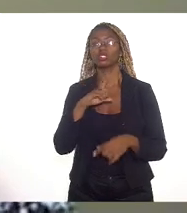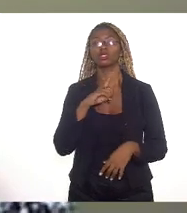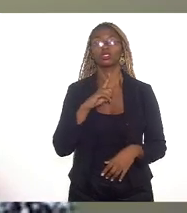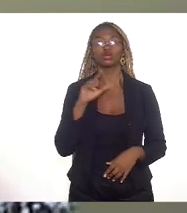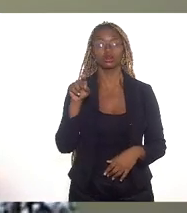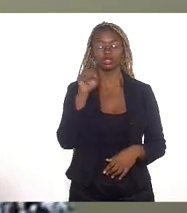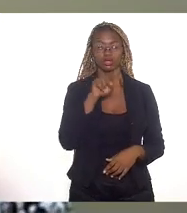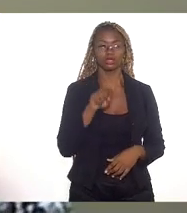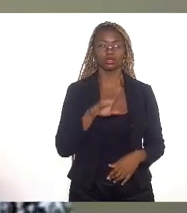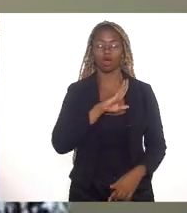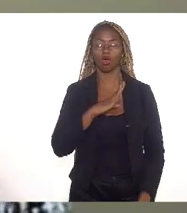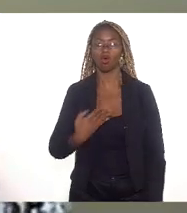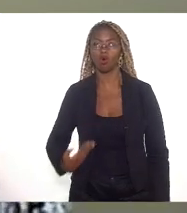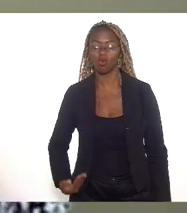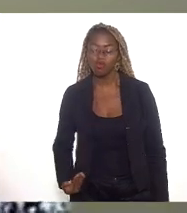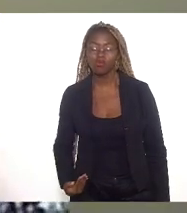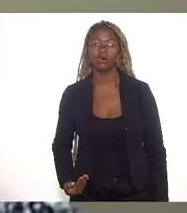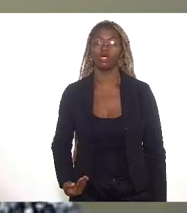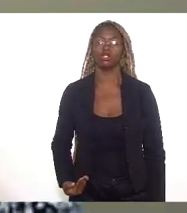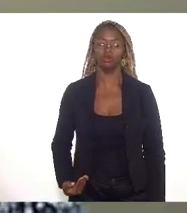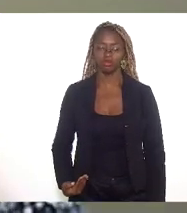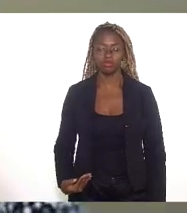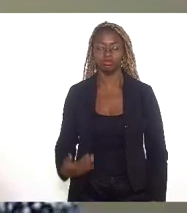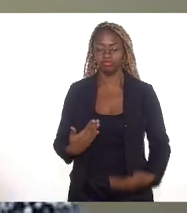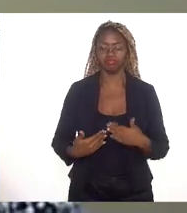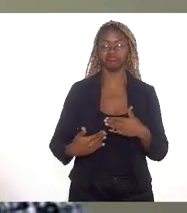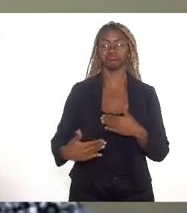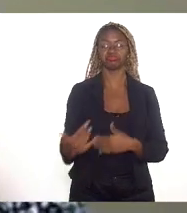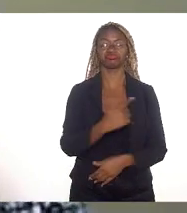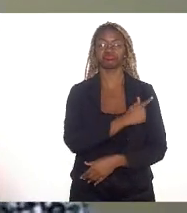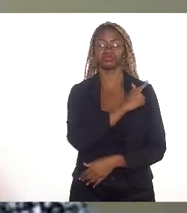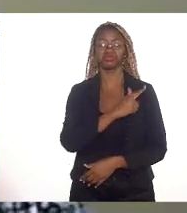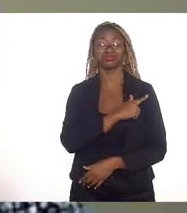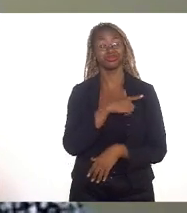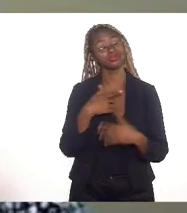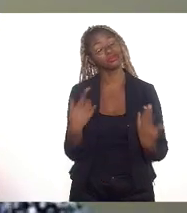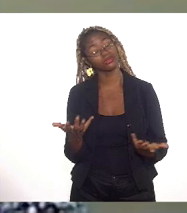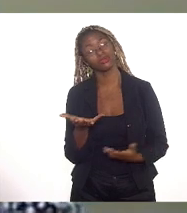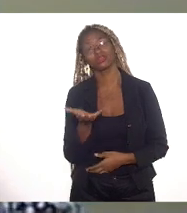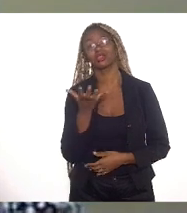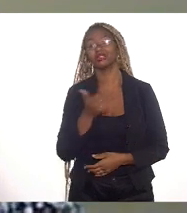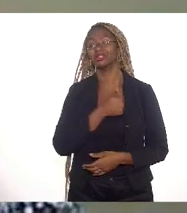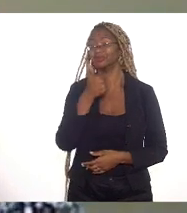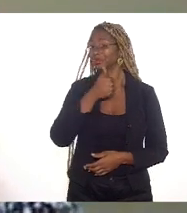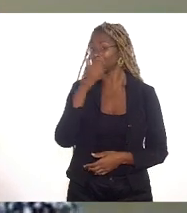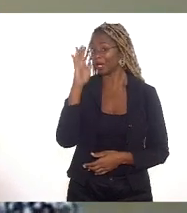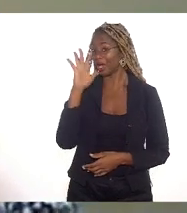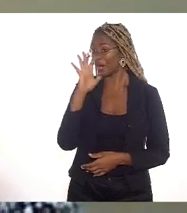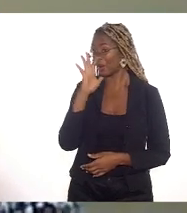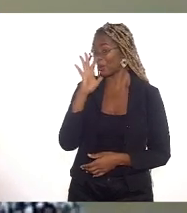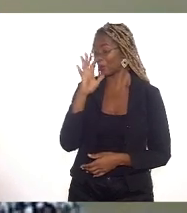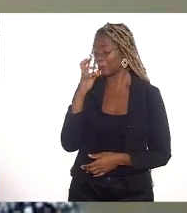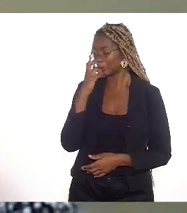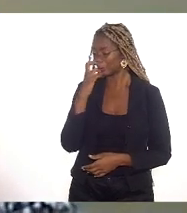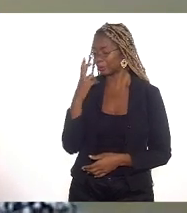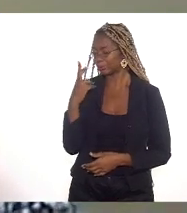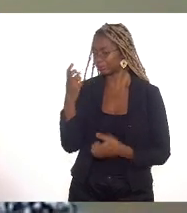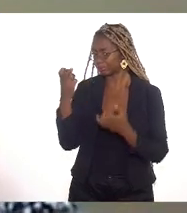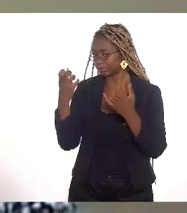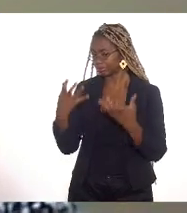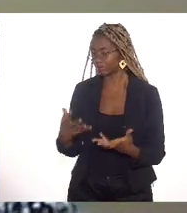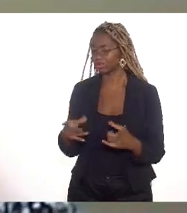no decorrer dessa gestão. E aí eu queria fazer a minha primeira observação e,